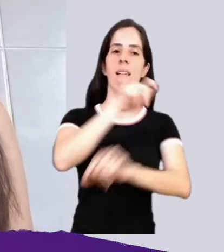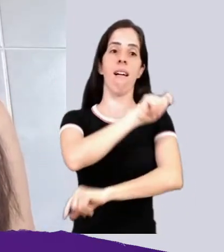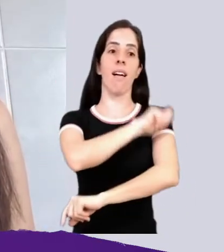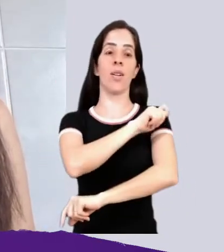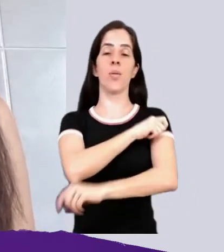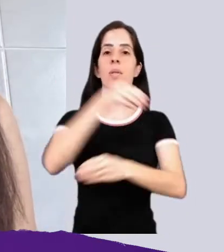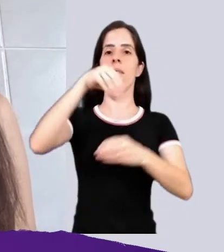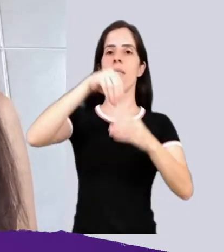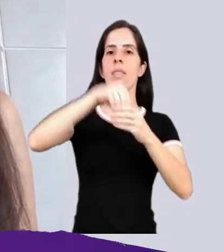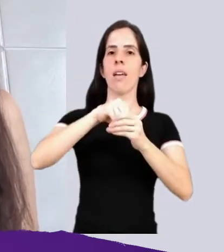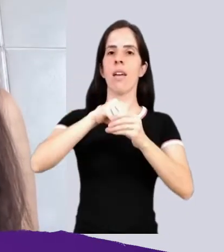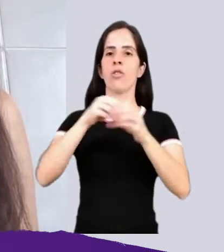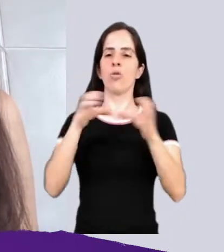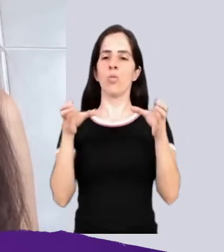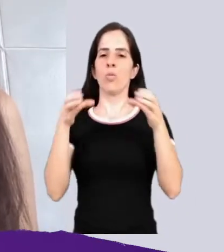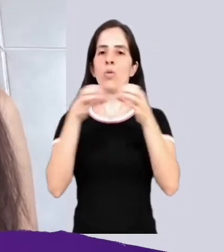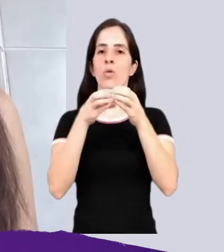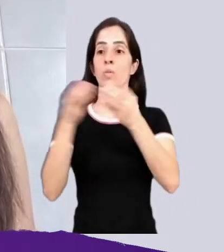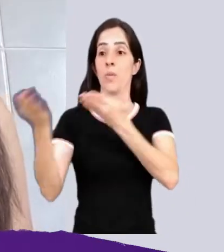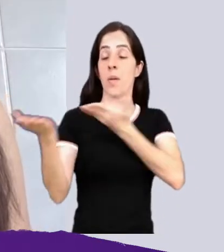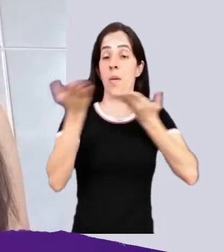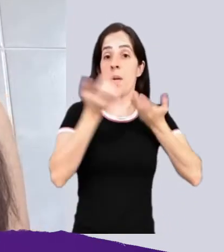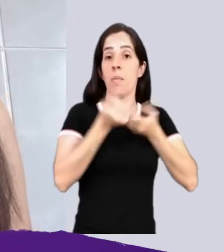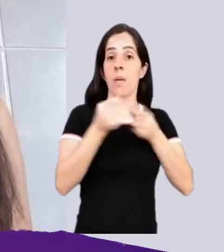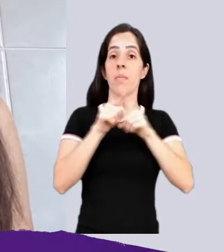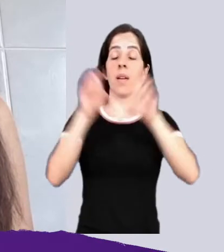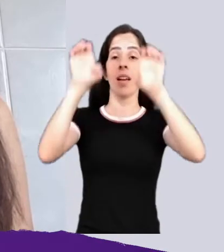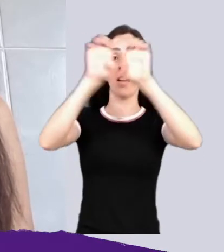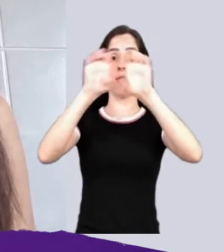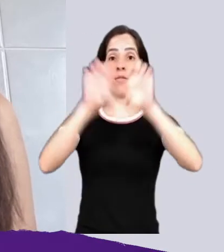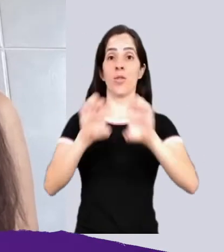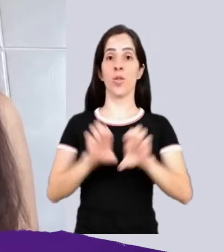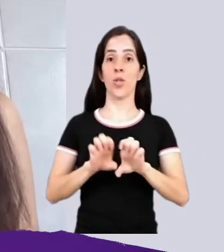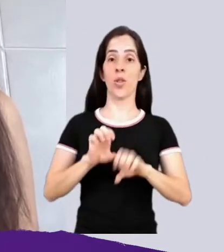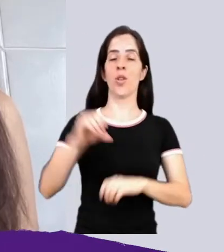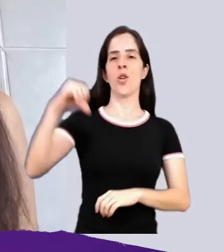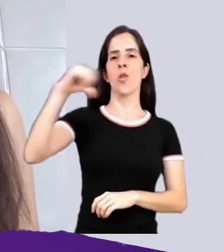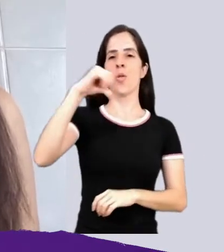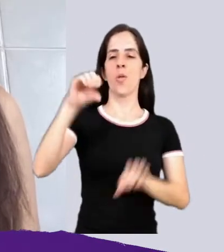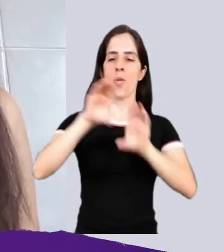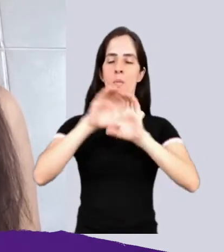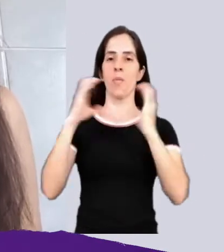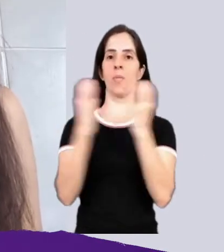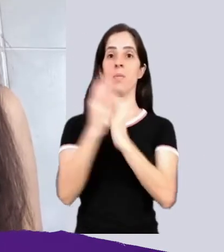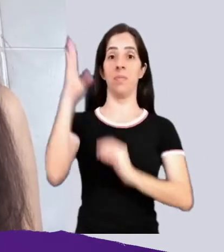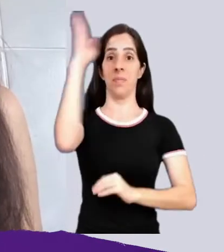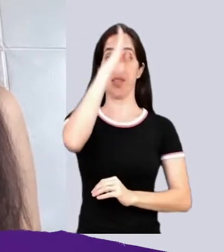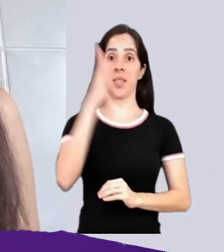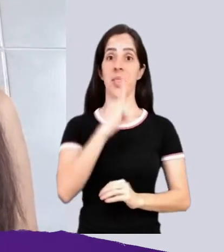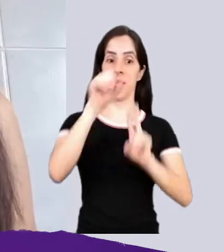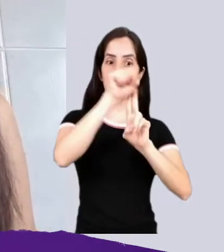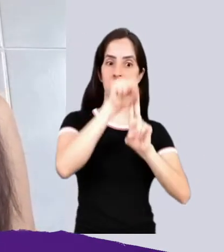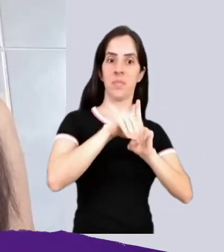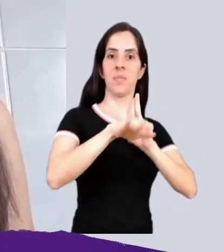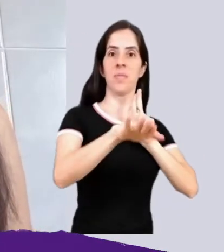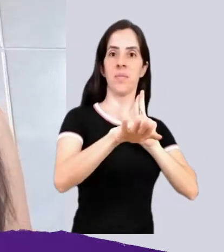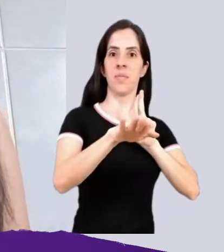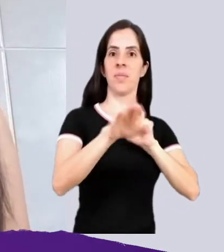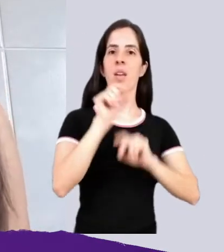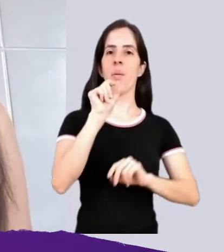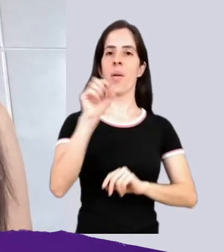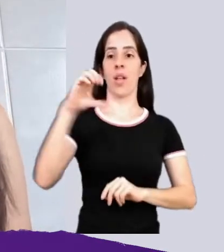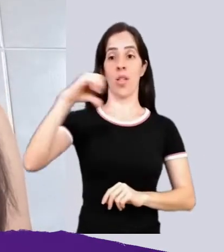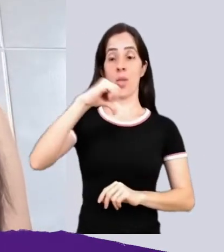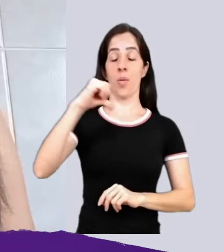eu sou representante discente da Unifal na Comissão de Acolhimento e Infraestrutura do 9º Congresso Brasileiro de Extensão